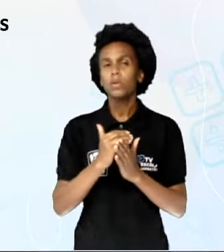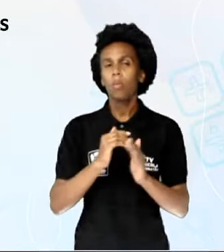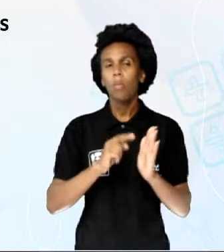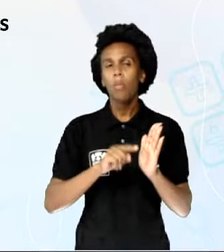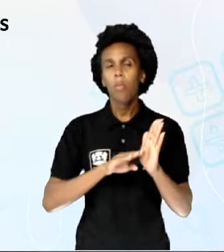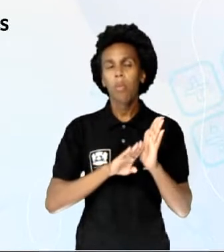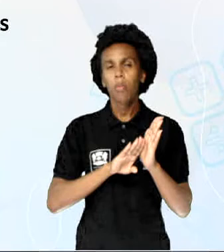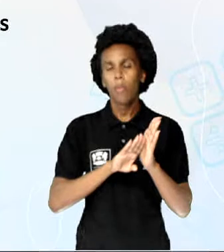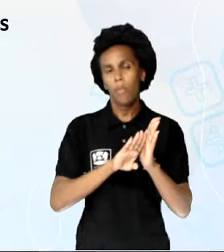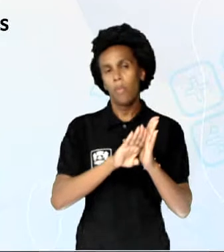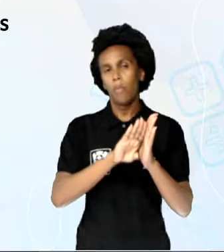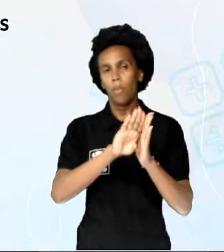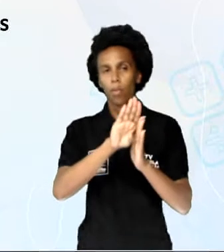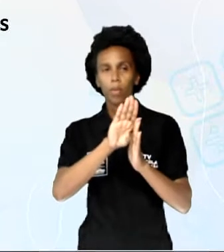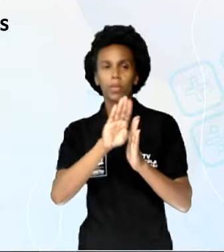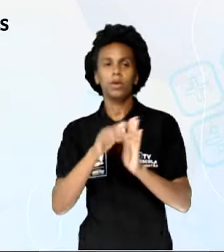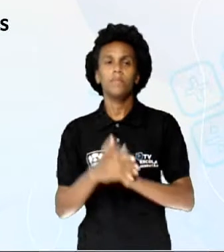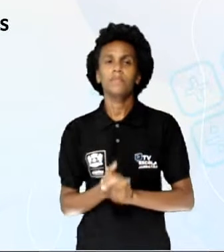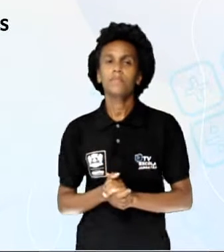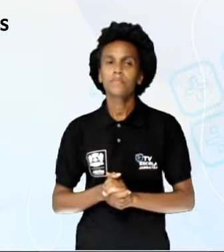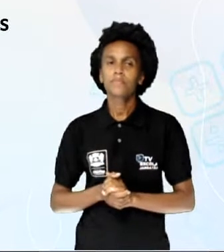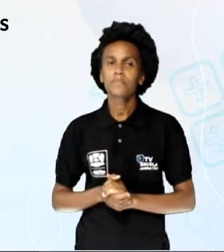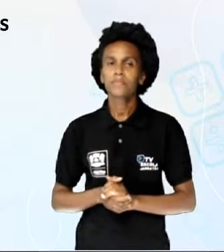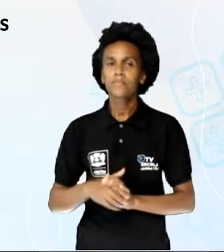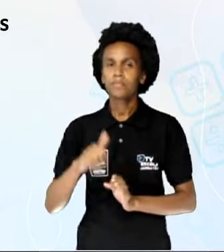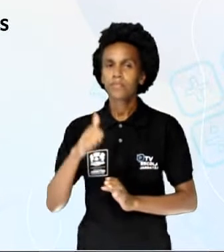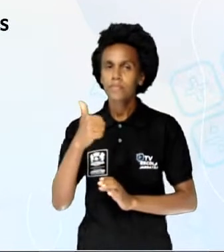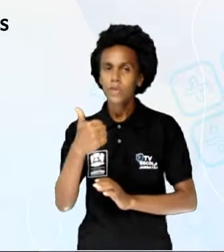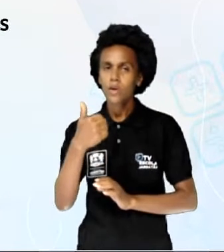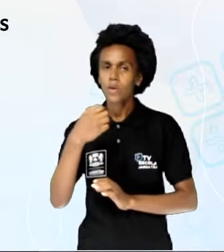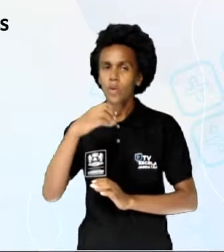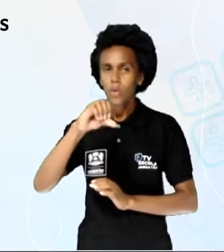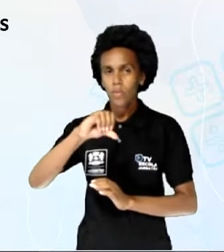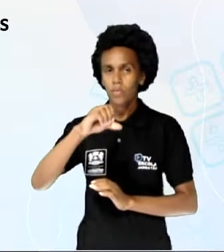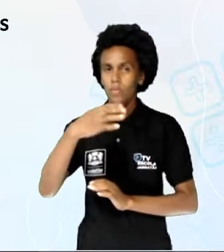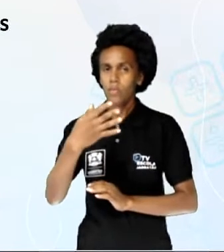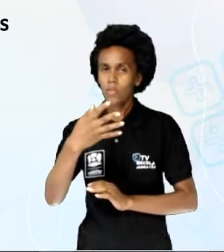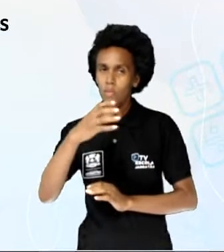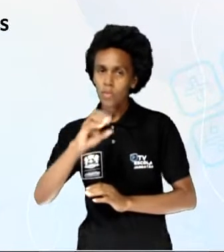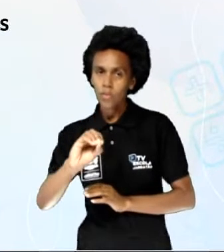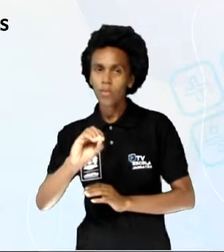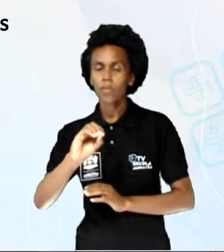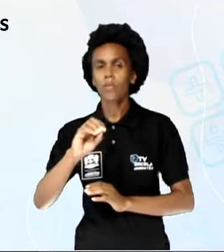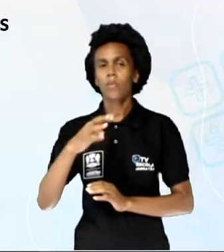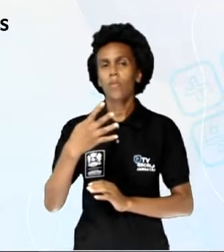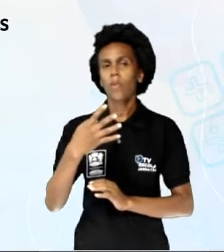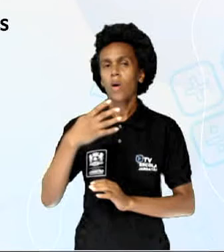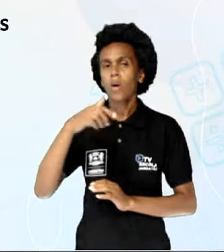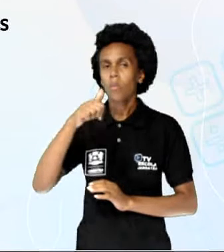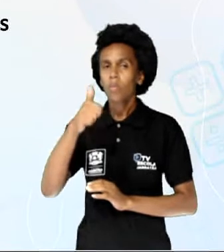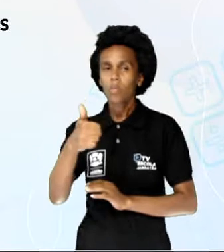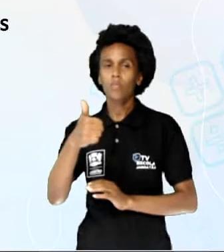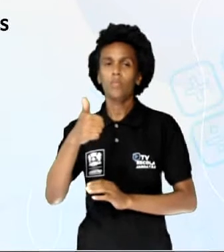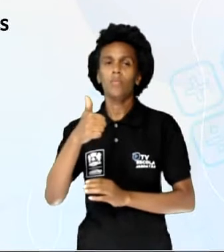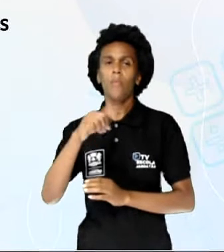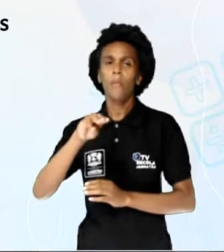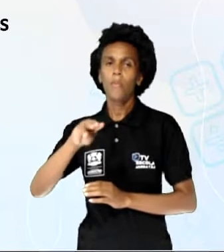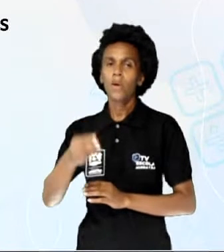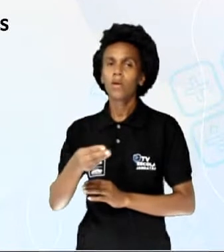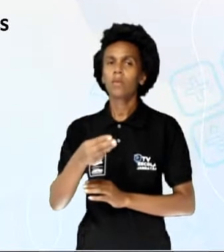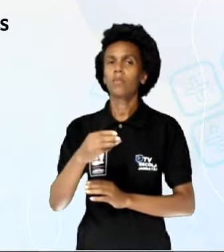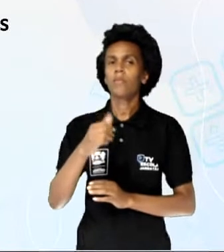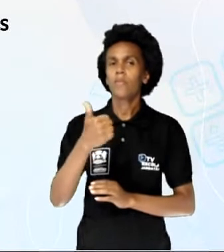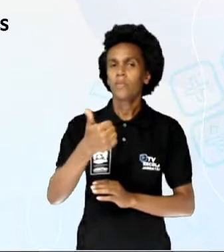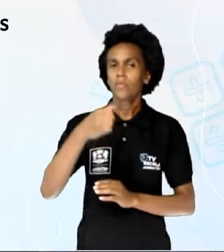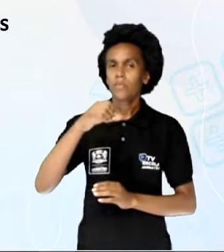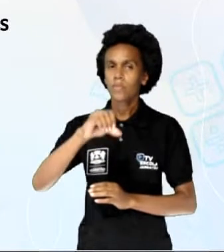Em 1940, 41 milhões, aí quase que dobramos em 1960, ó, 70 milhões. Veja que o nosso